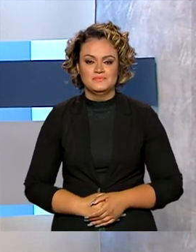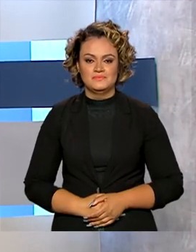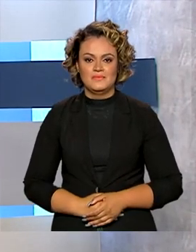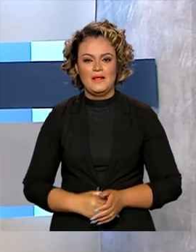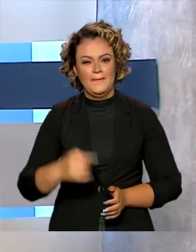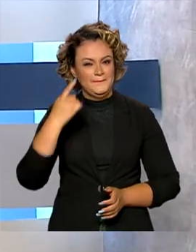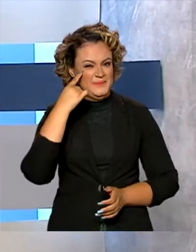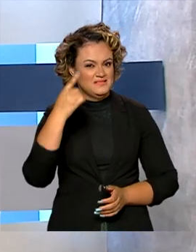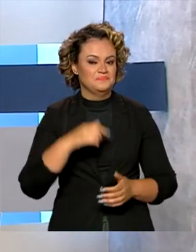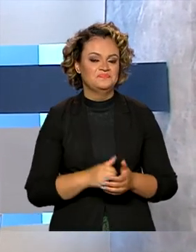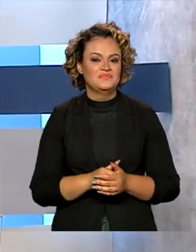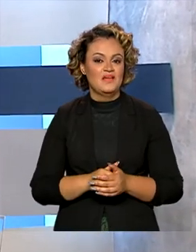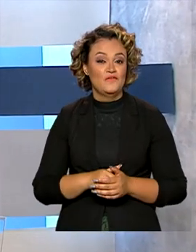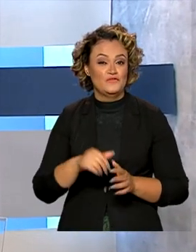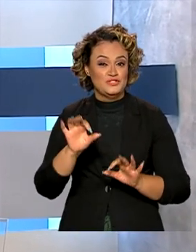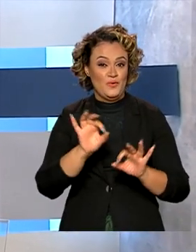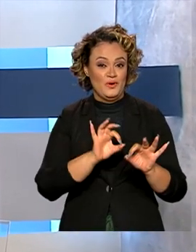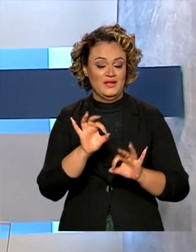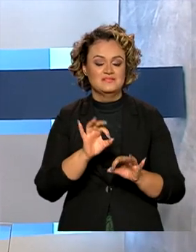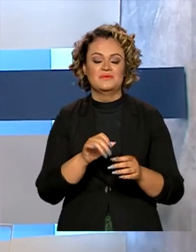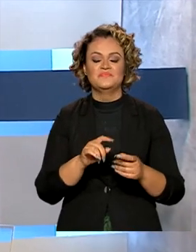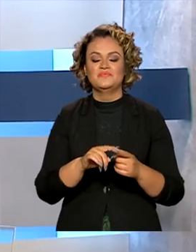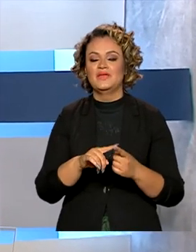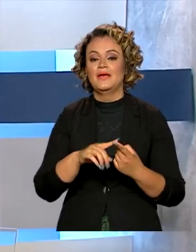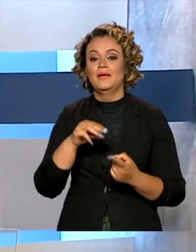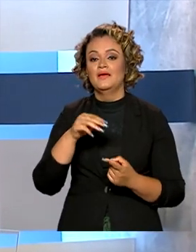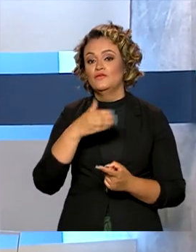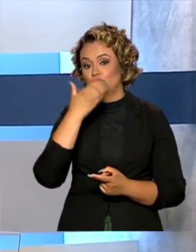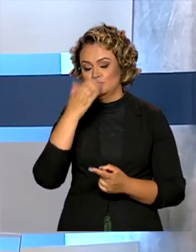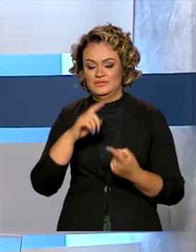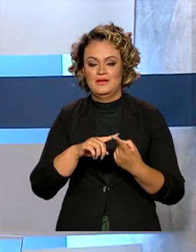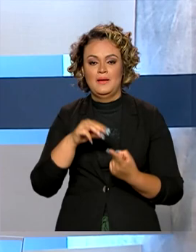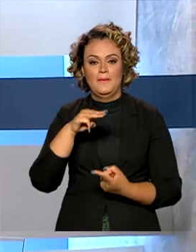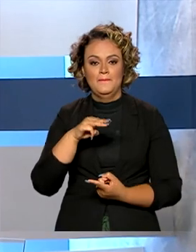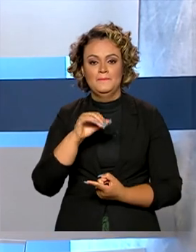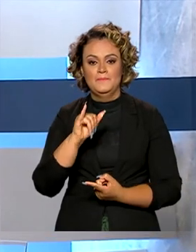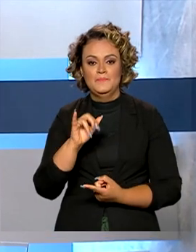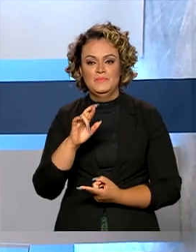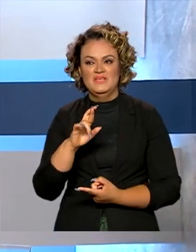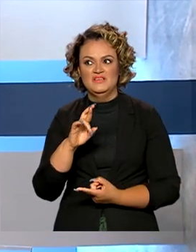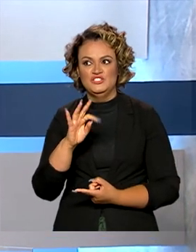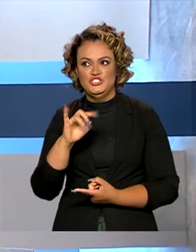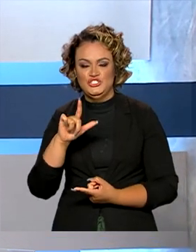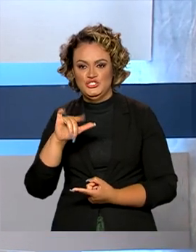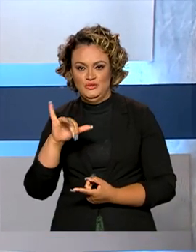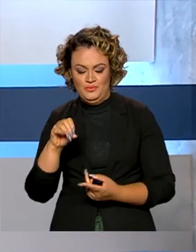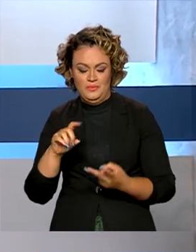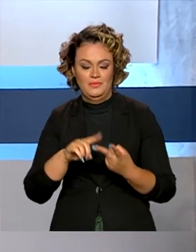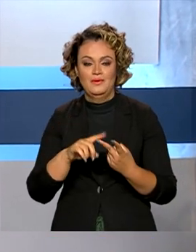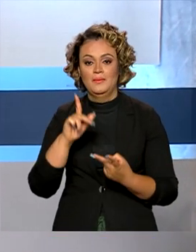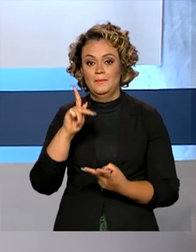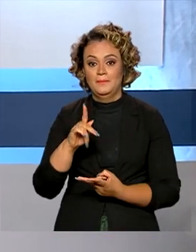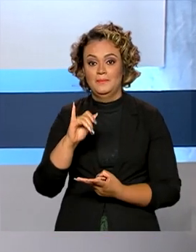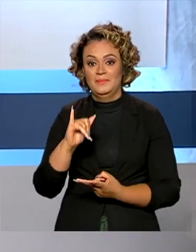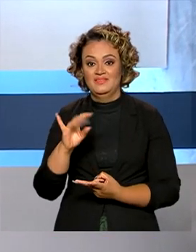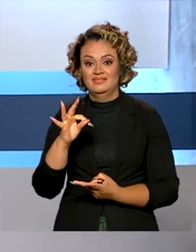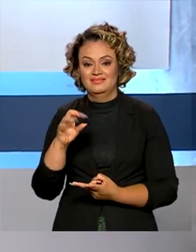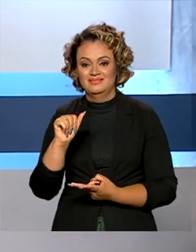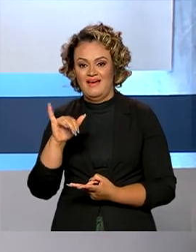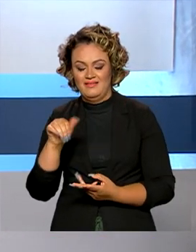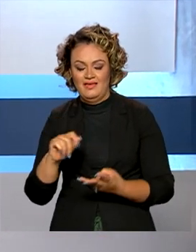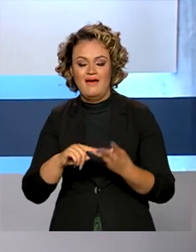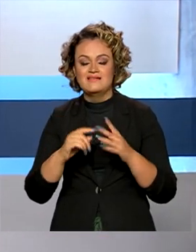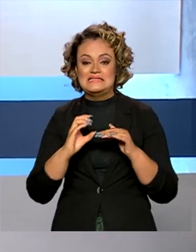Imagina só produzir mirtilo, açaí, pitaia aqui no Cerrado. Essa região de clima